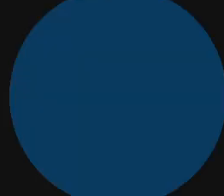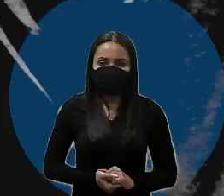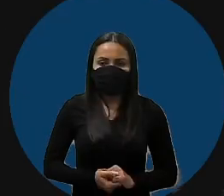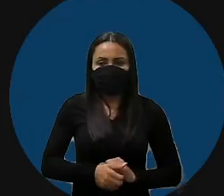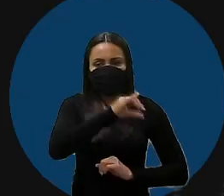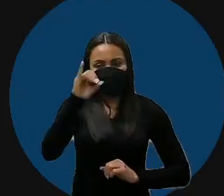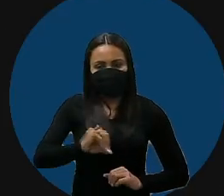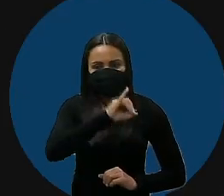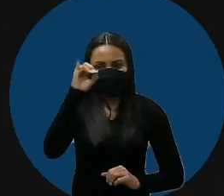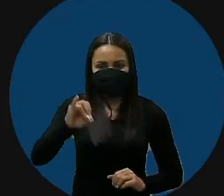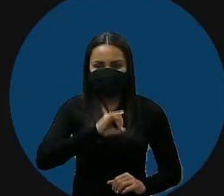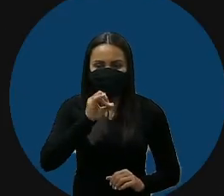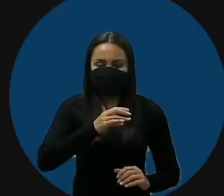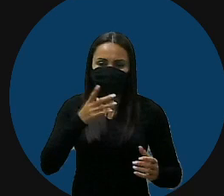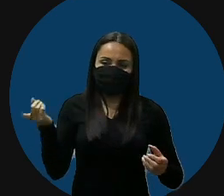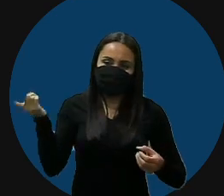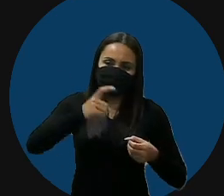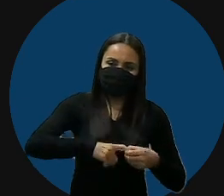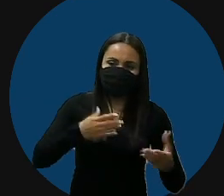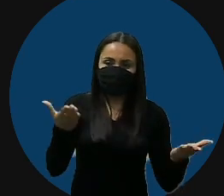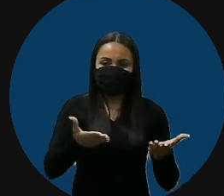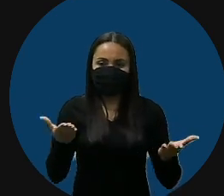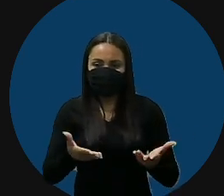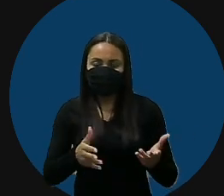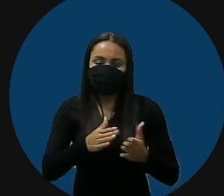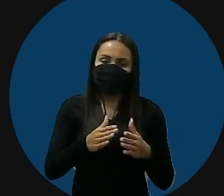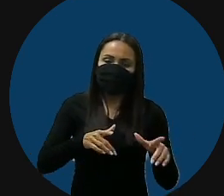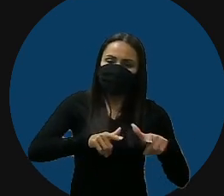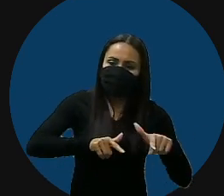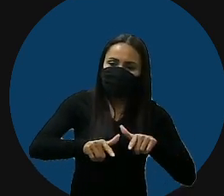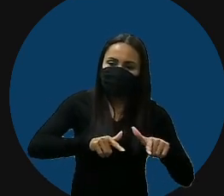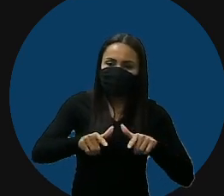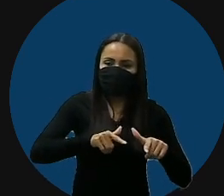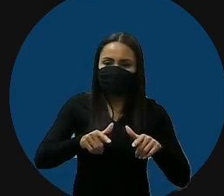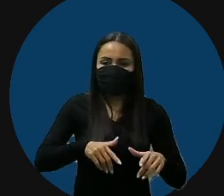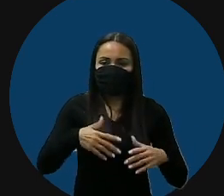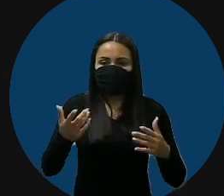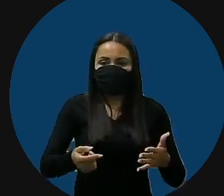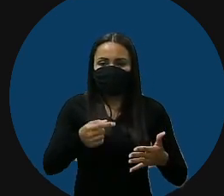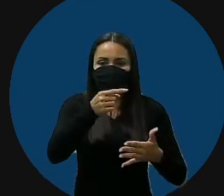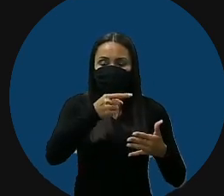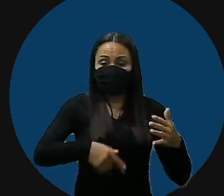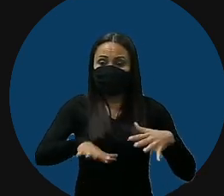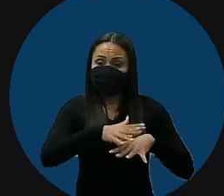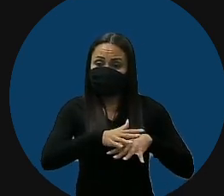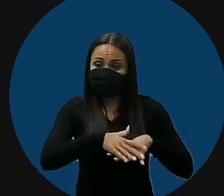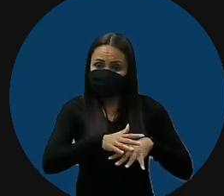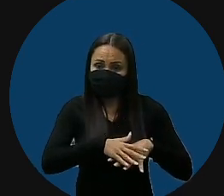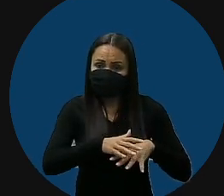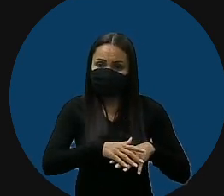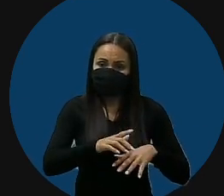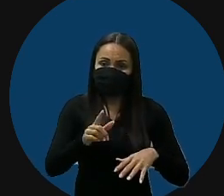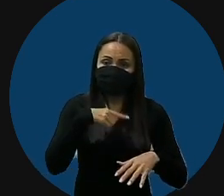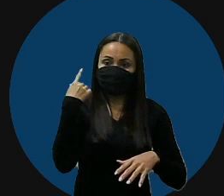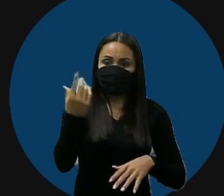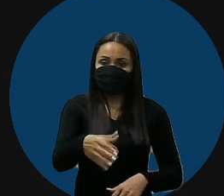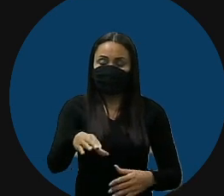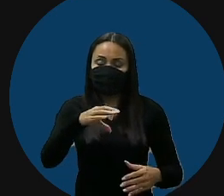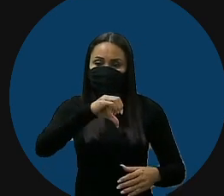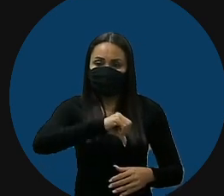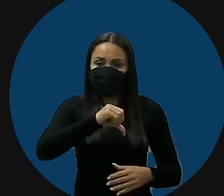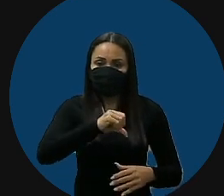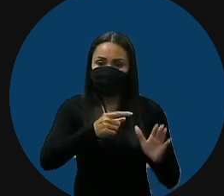E aí, galera, estamos de volta aqui para mais um trabalho na categoria de matemática, na nossa nona mostra